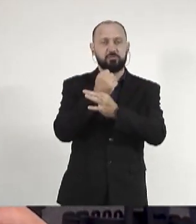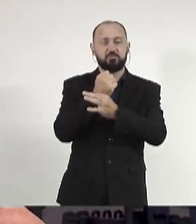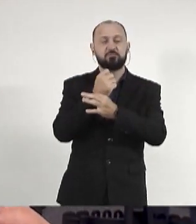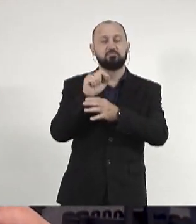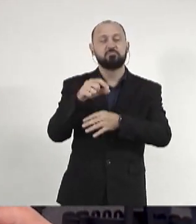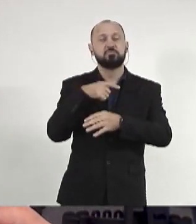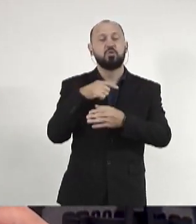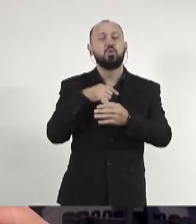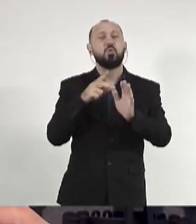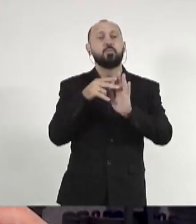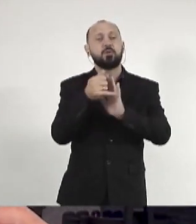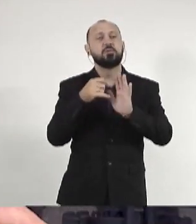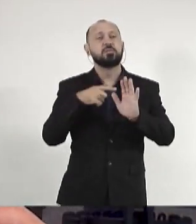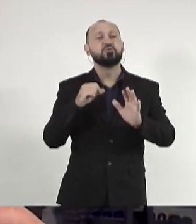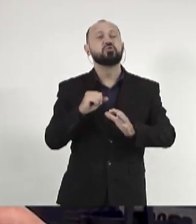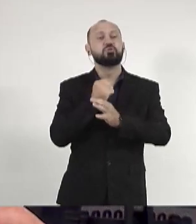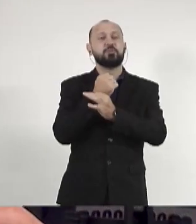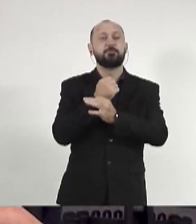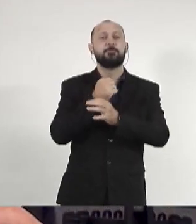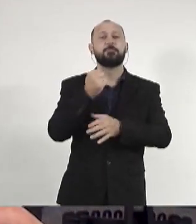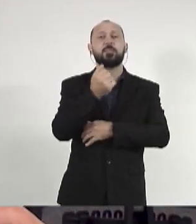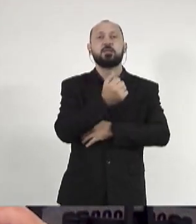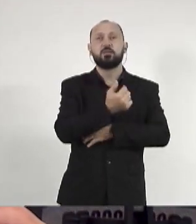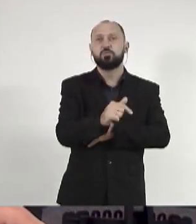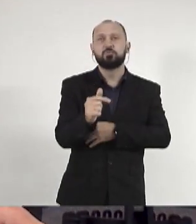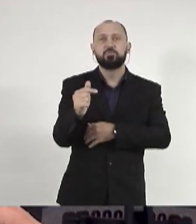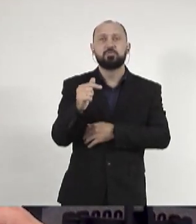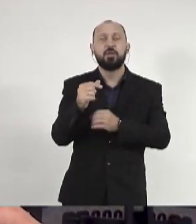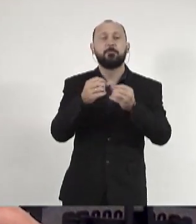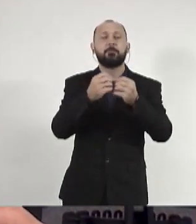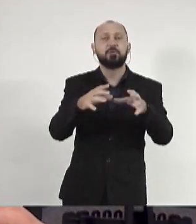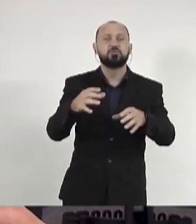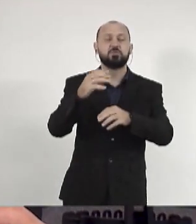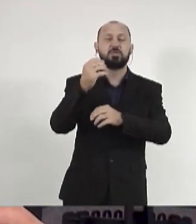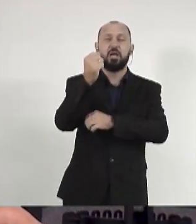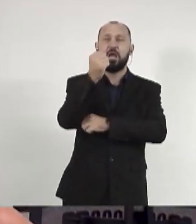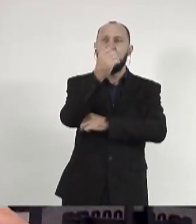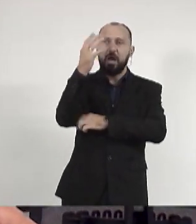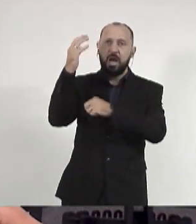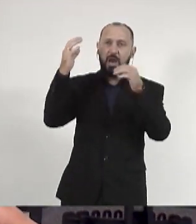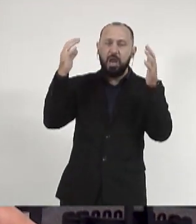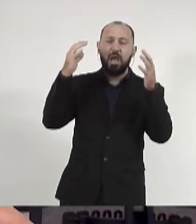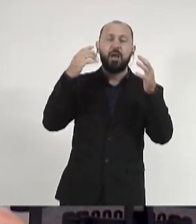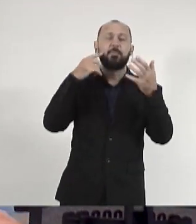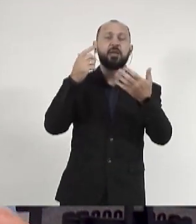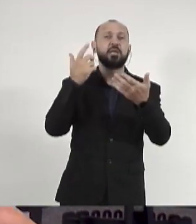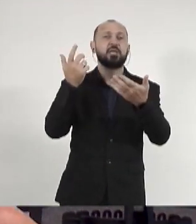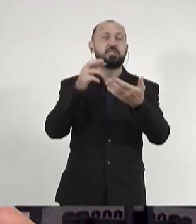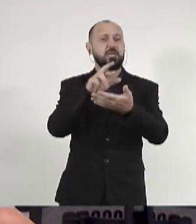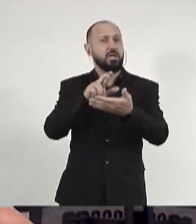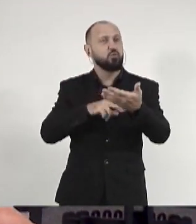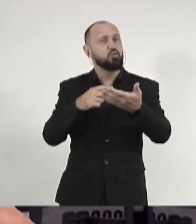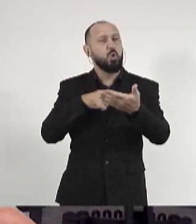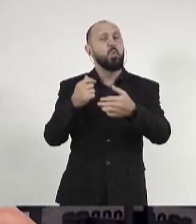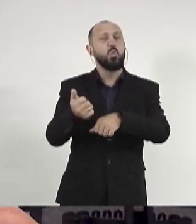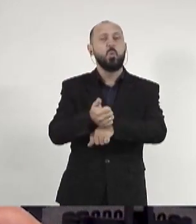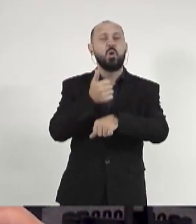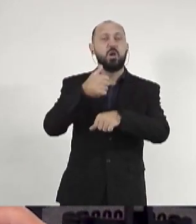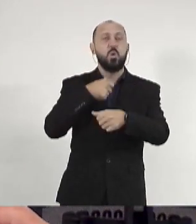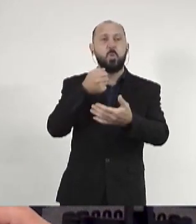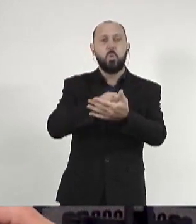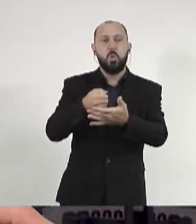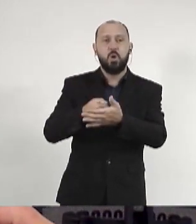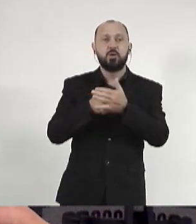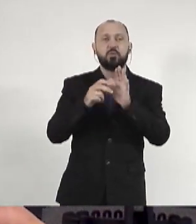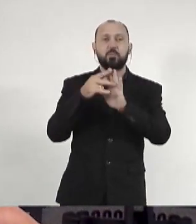traz segurança para que não aconteça danos ambientais, para que esse relatório tenha mais qualidade e a gente possa ter a